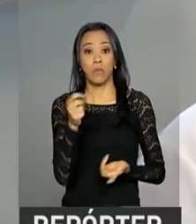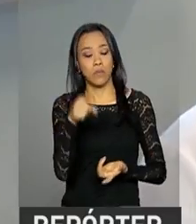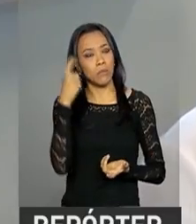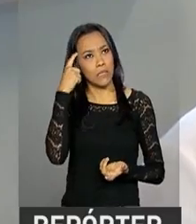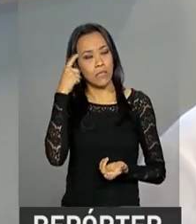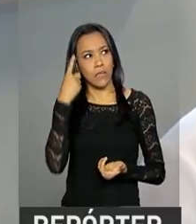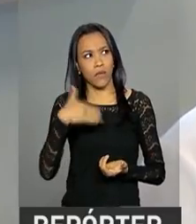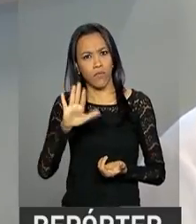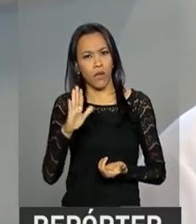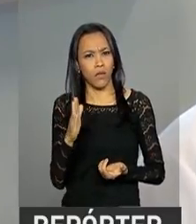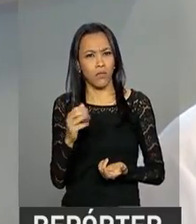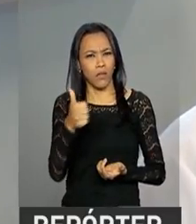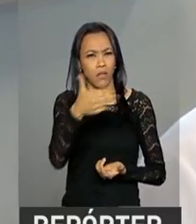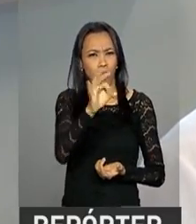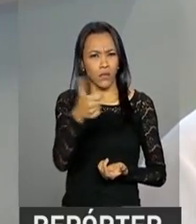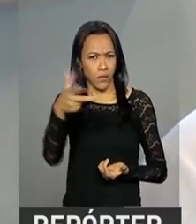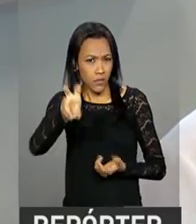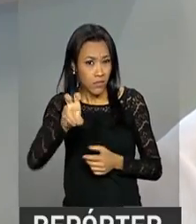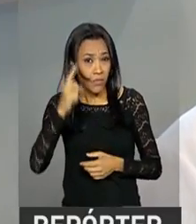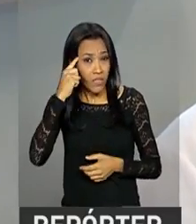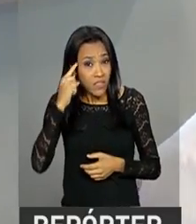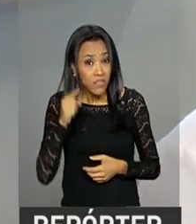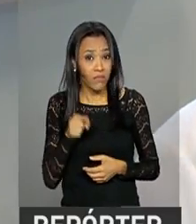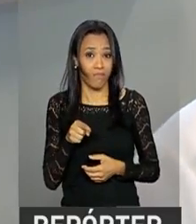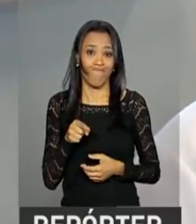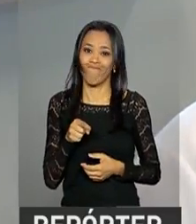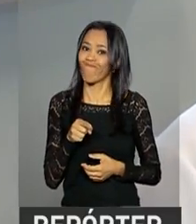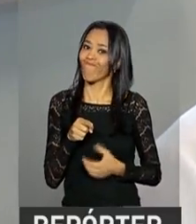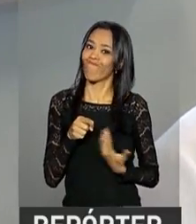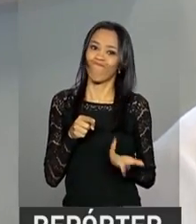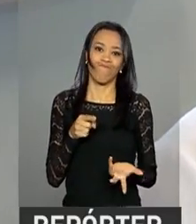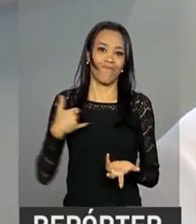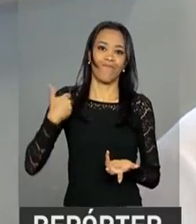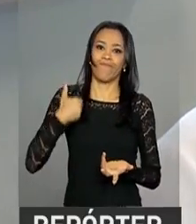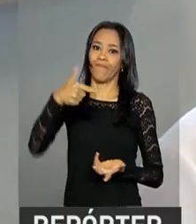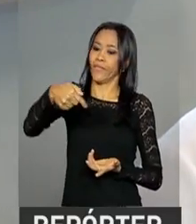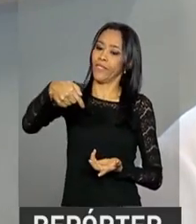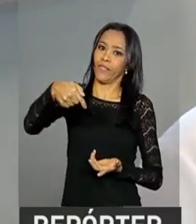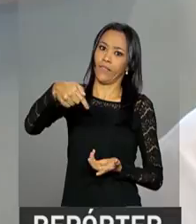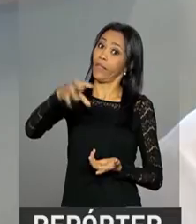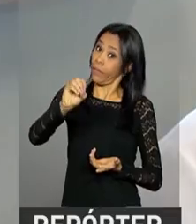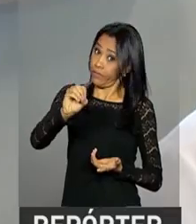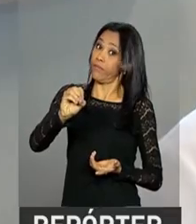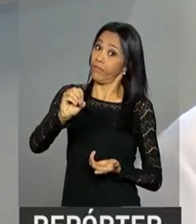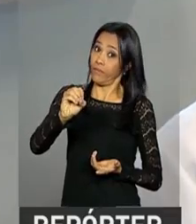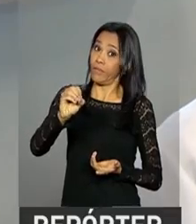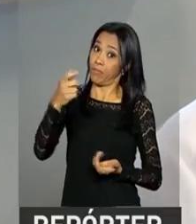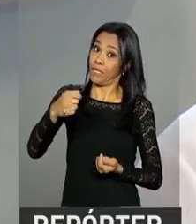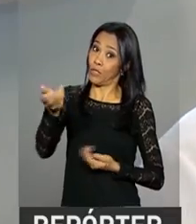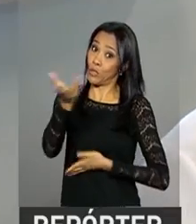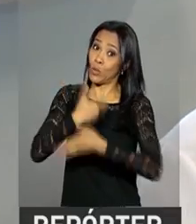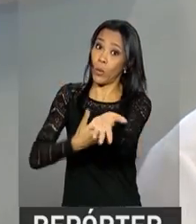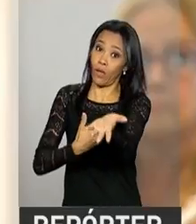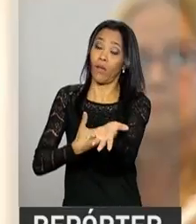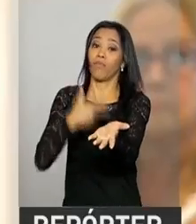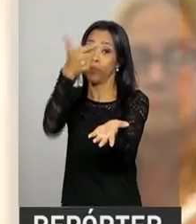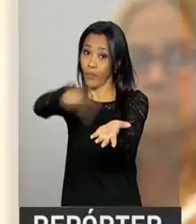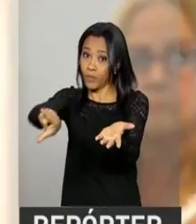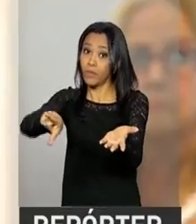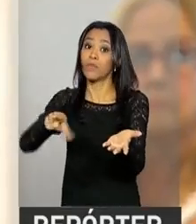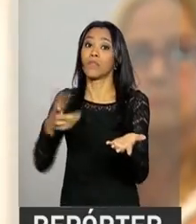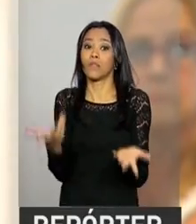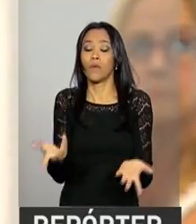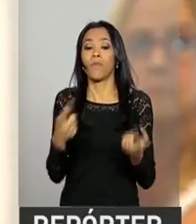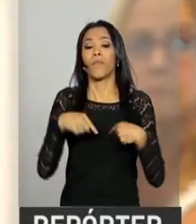pensando que ela vai durar em m 10 a 15 com 70 anos eu vou tá tendo que trocar essa prótese por uma prótese de revisão os